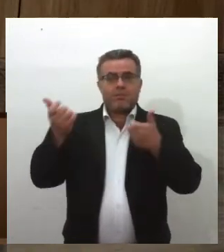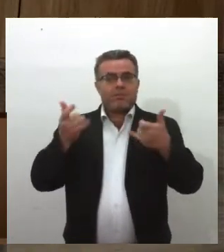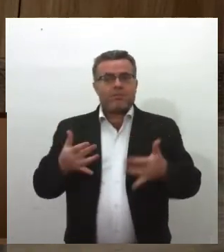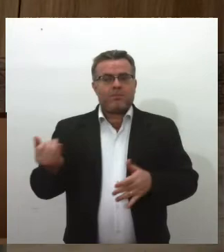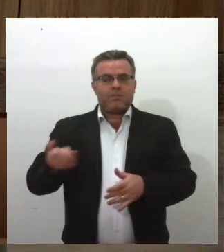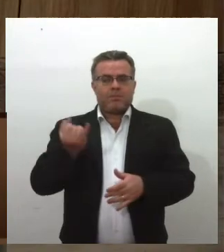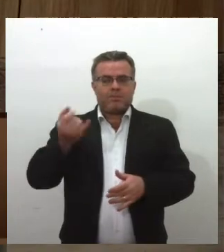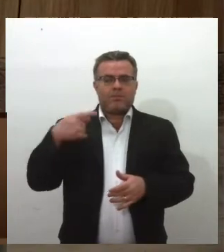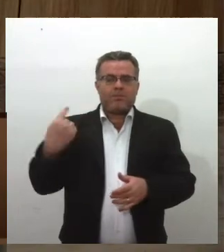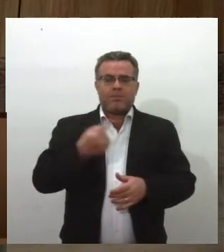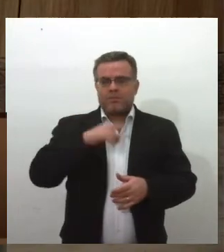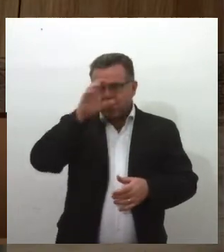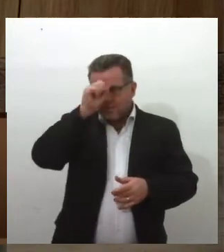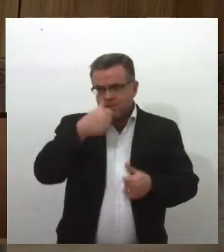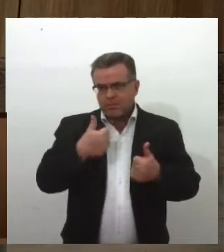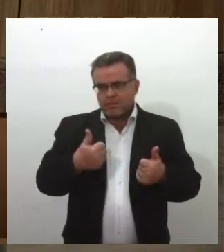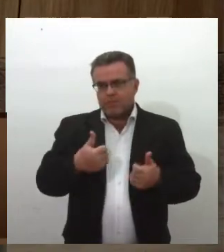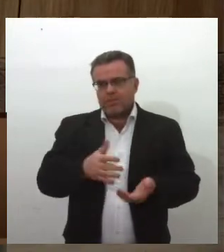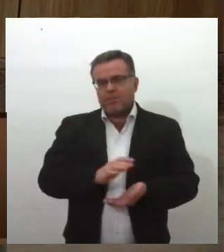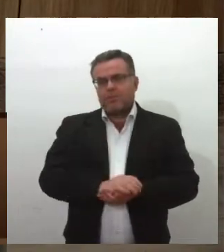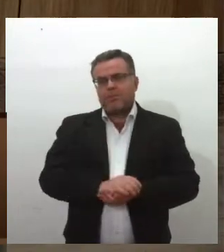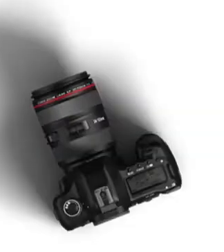importante. A gente volta já já.